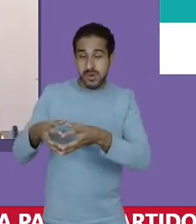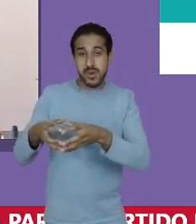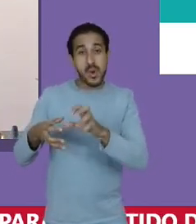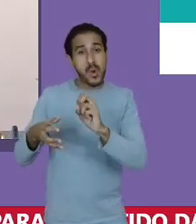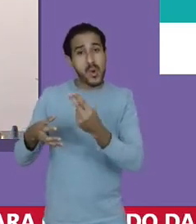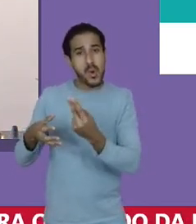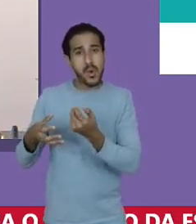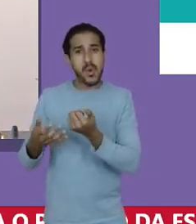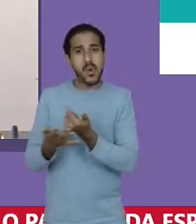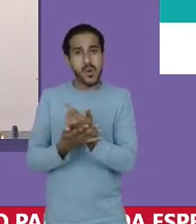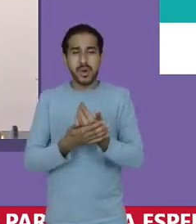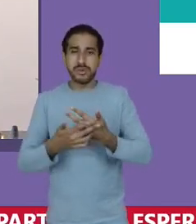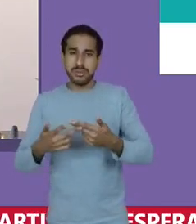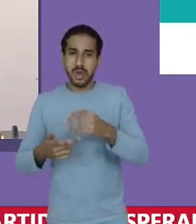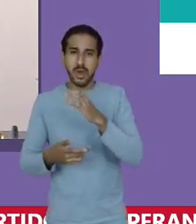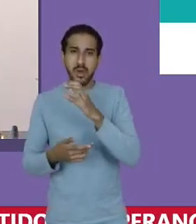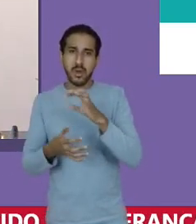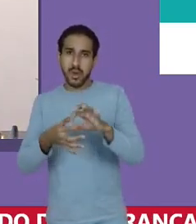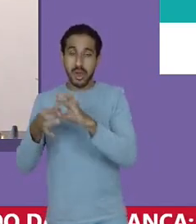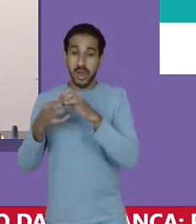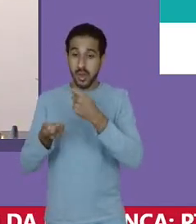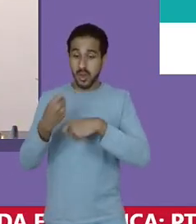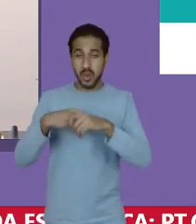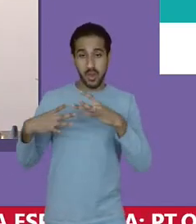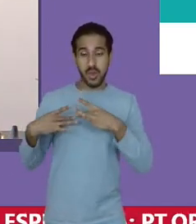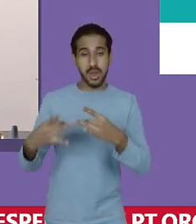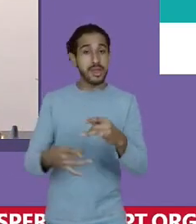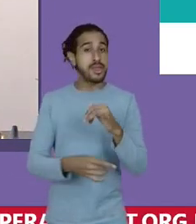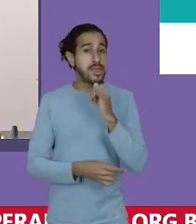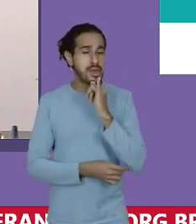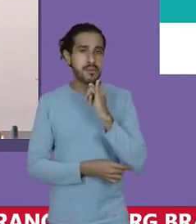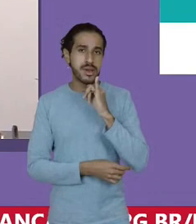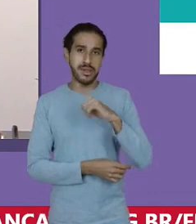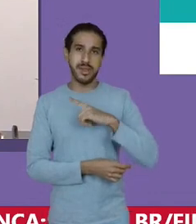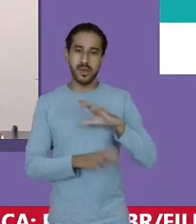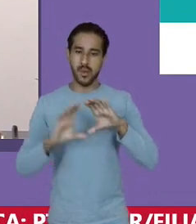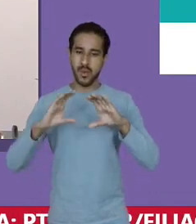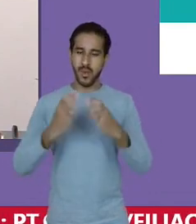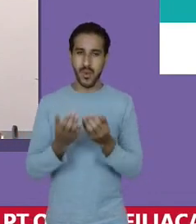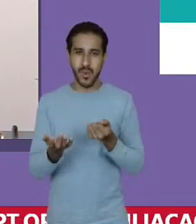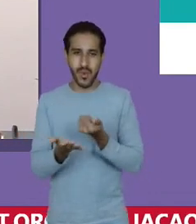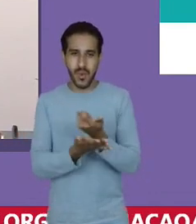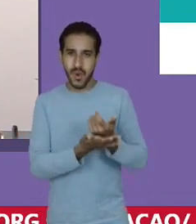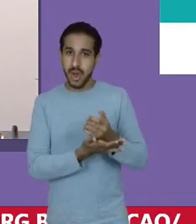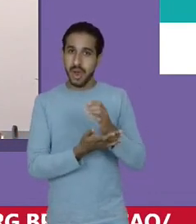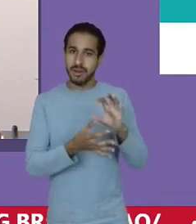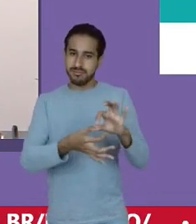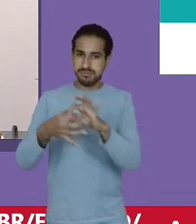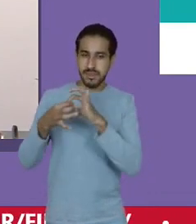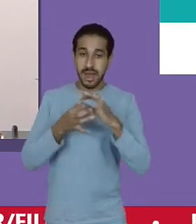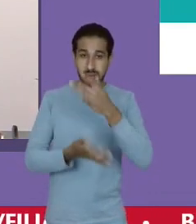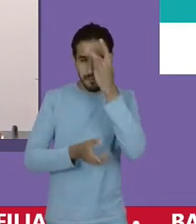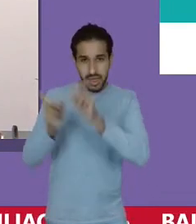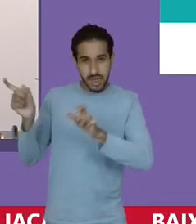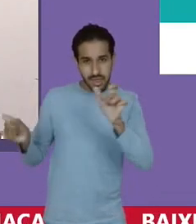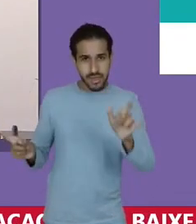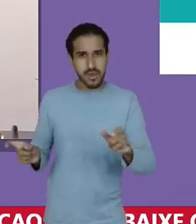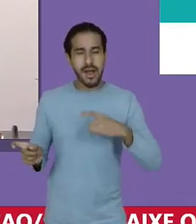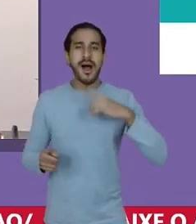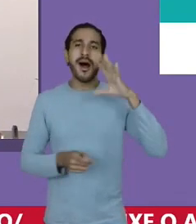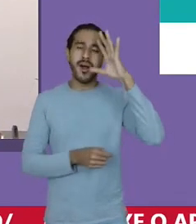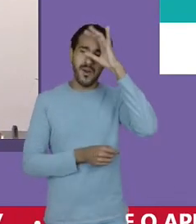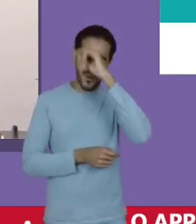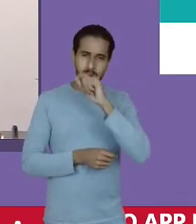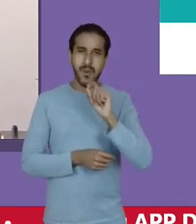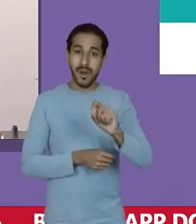ou consumir coletivamente. A economia solidária, nós temos, por exemplo, grupos de consumo organizado, onde as pessoas, por uma consciência